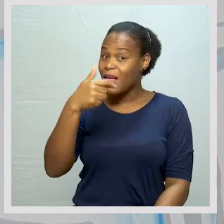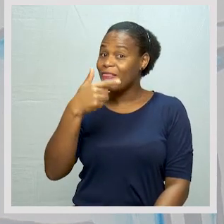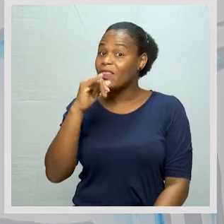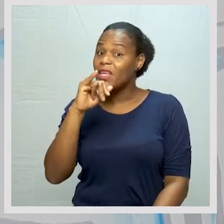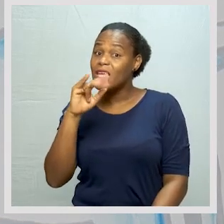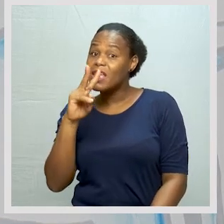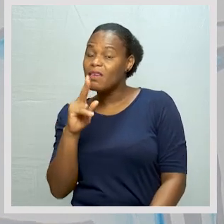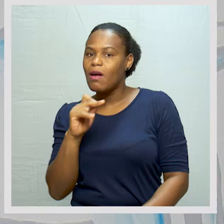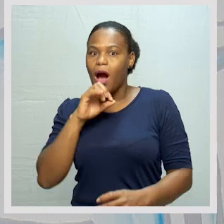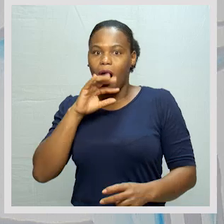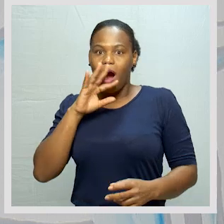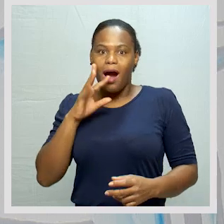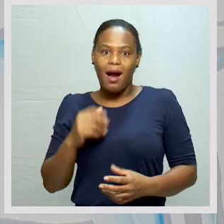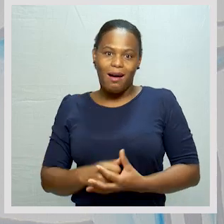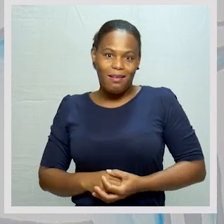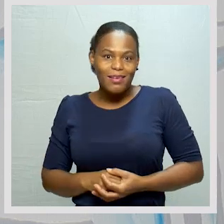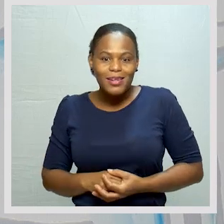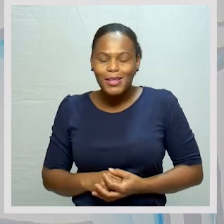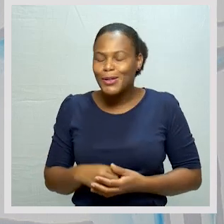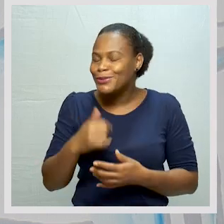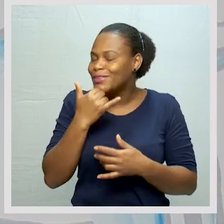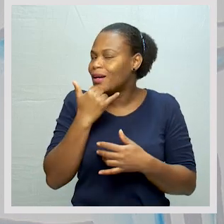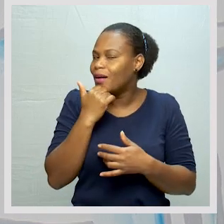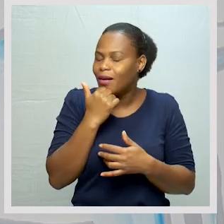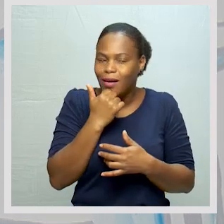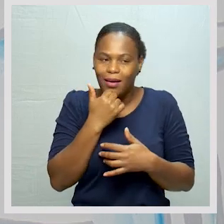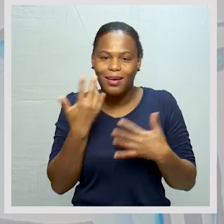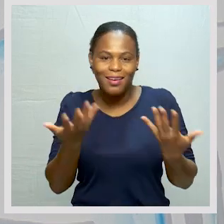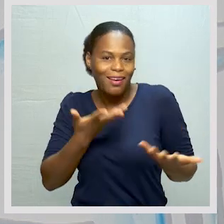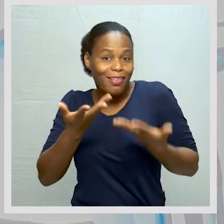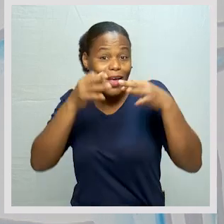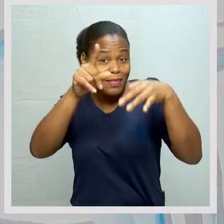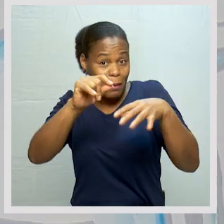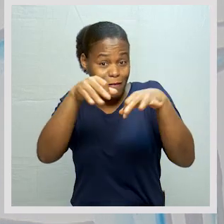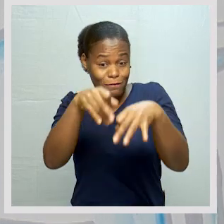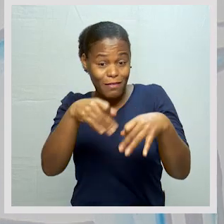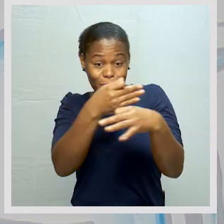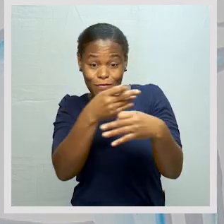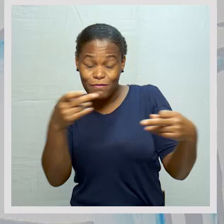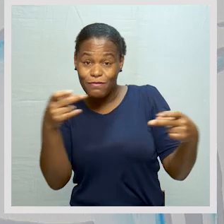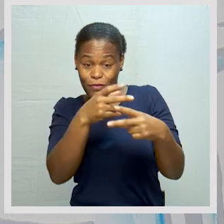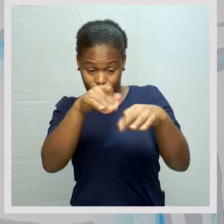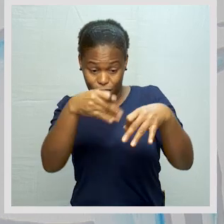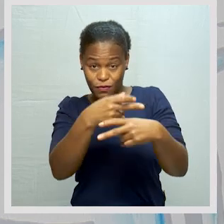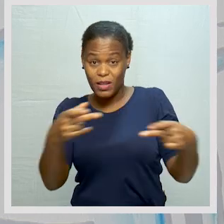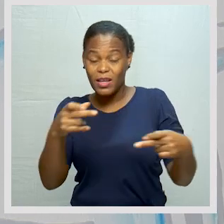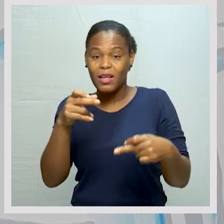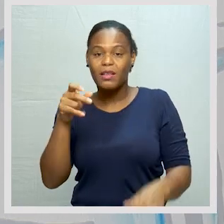que exprime espanto, admiração, entusiasmo e termina também com um ponto